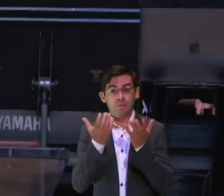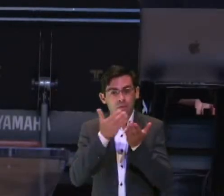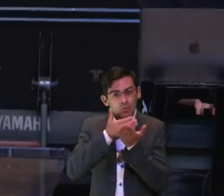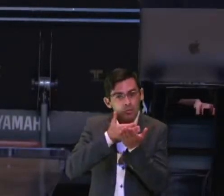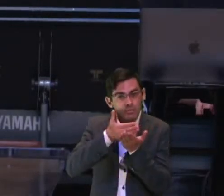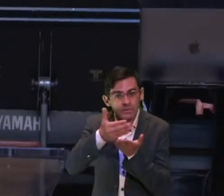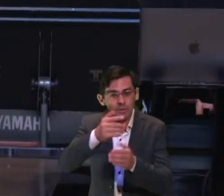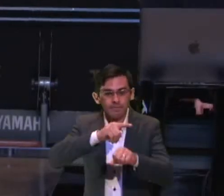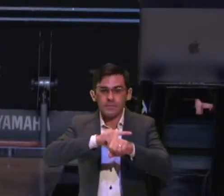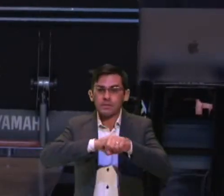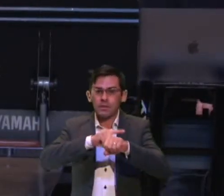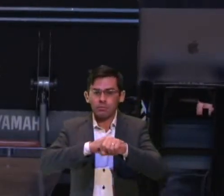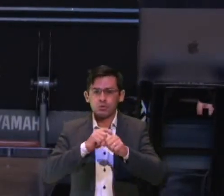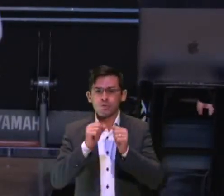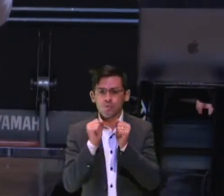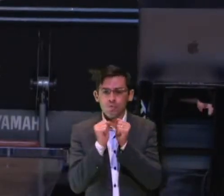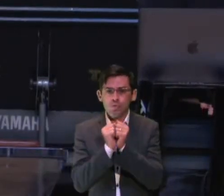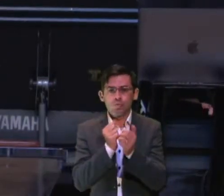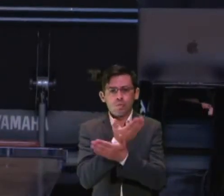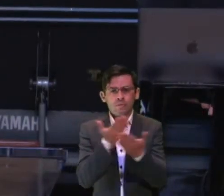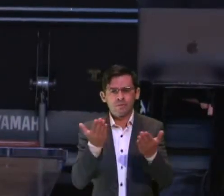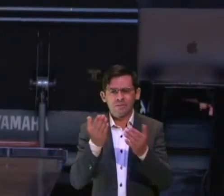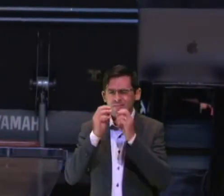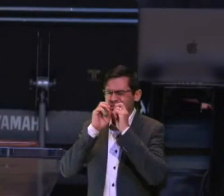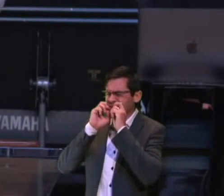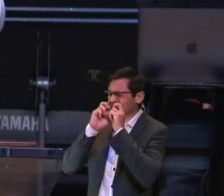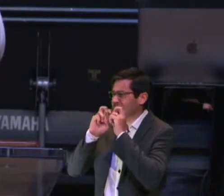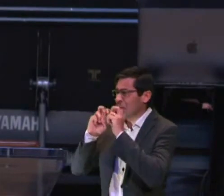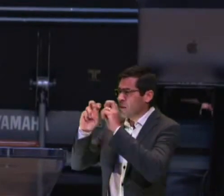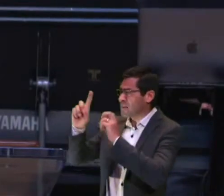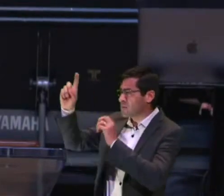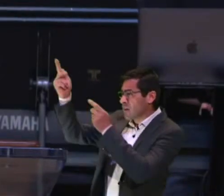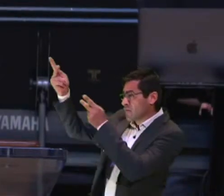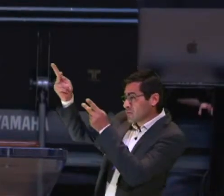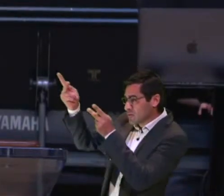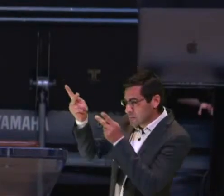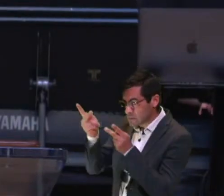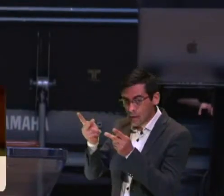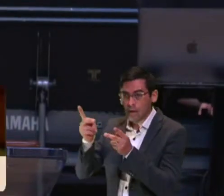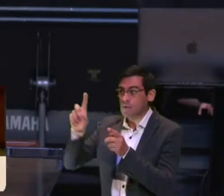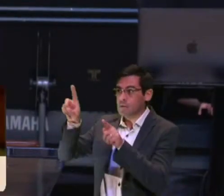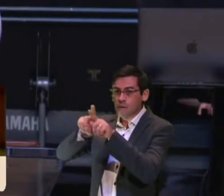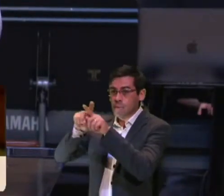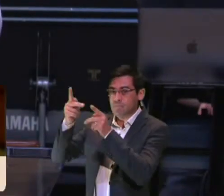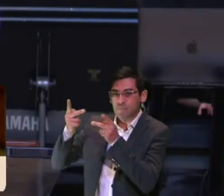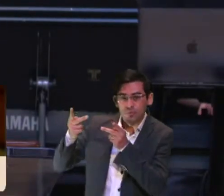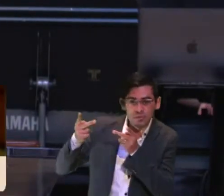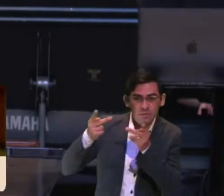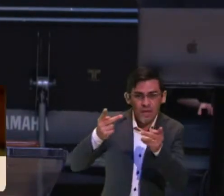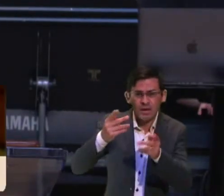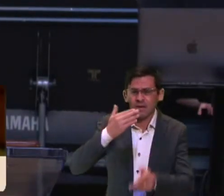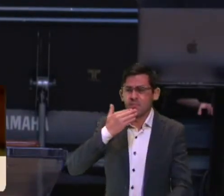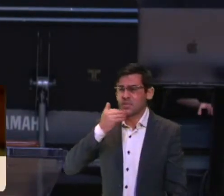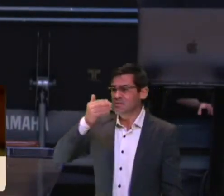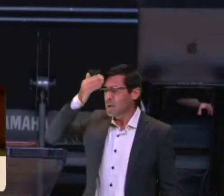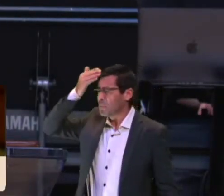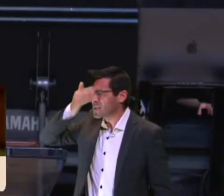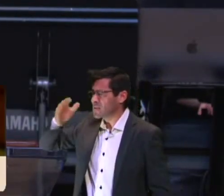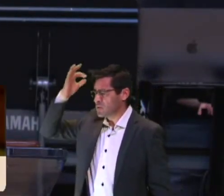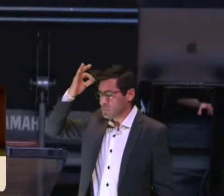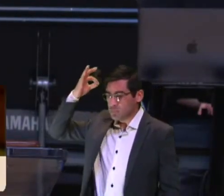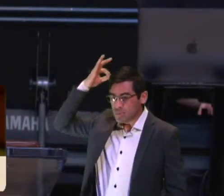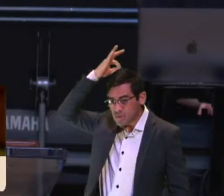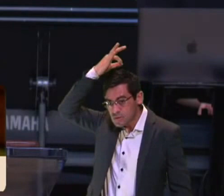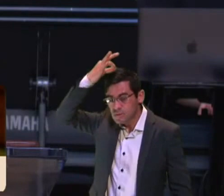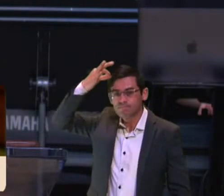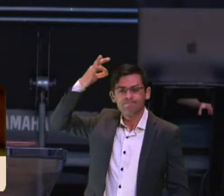esse tempo junto com você, clamando a visitação de Deus, pedindo que a presença do Espírito